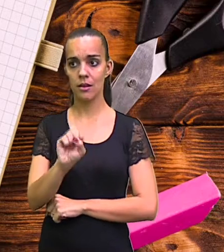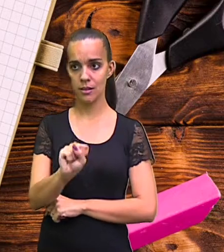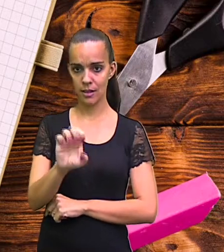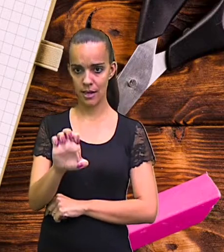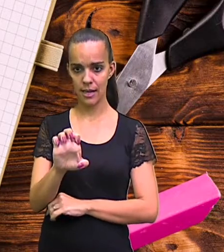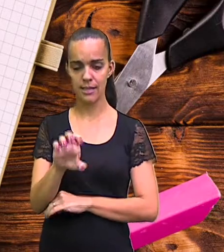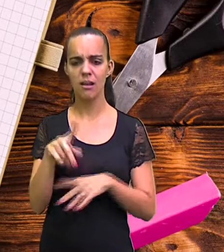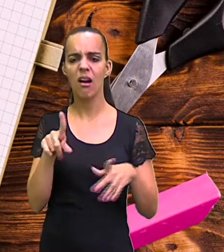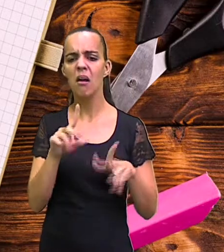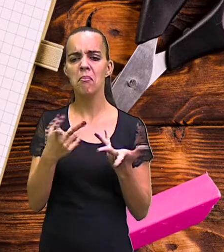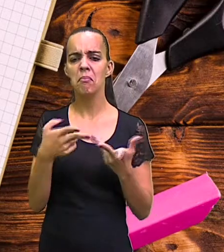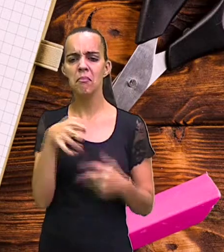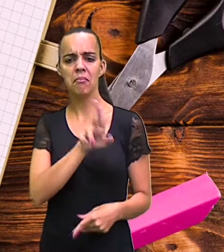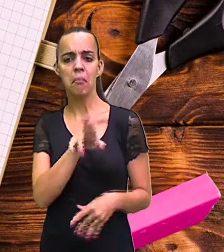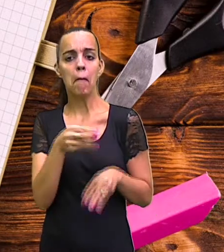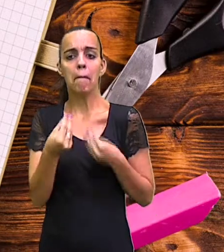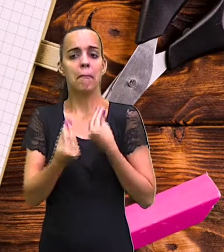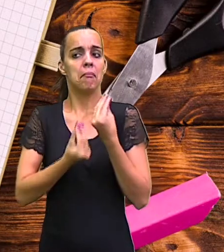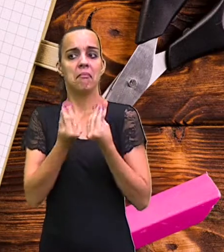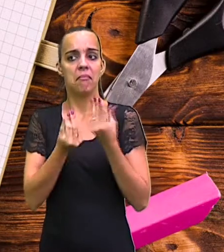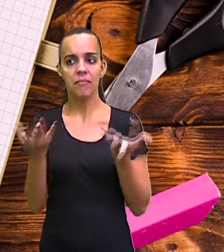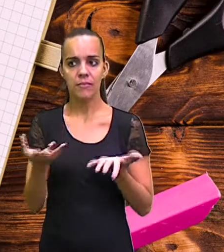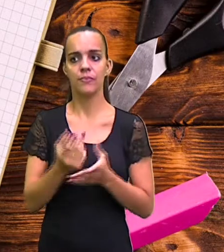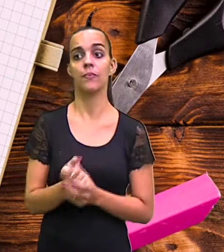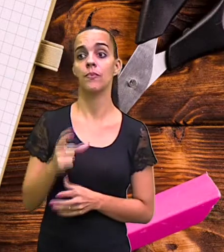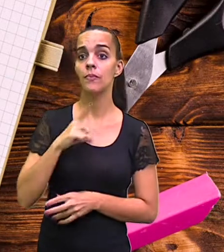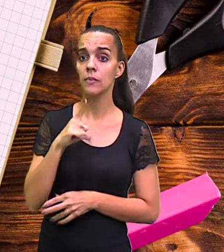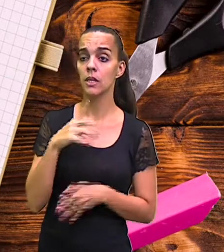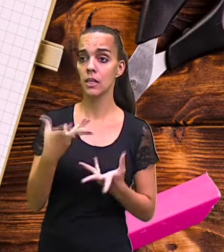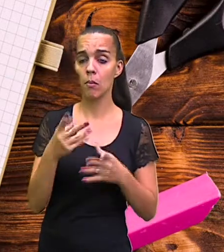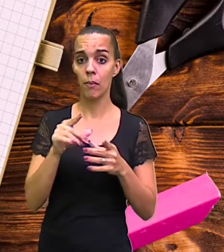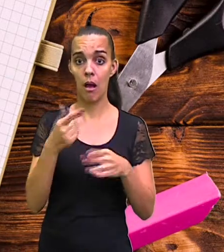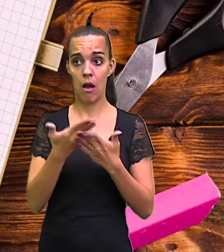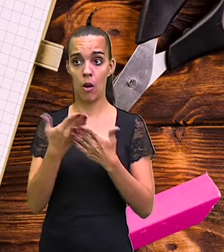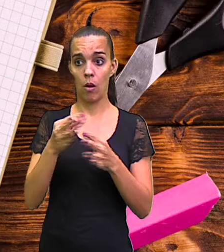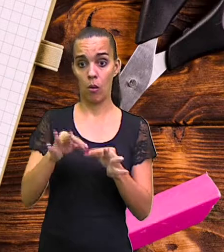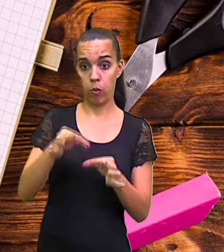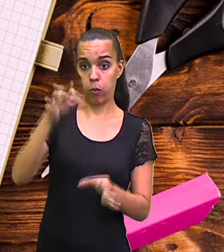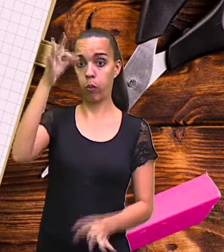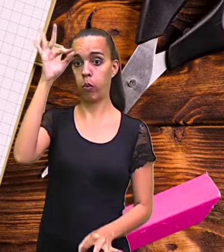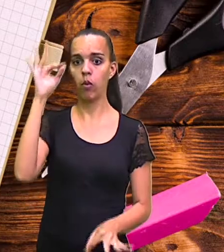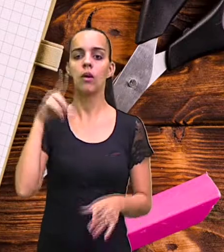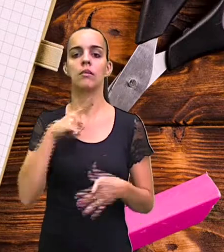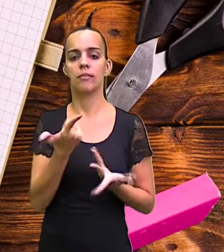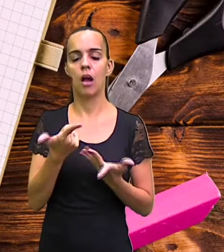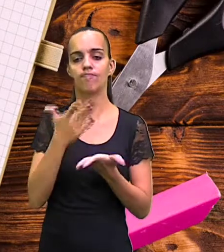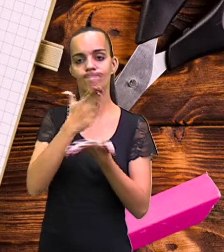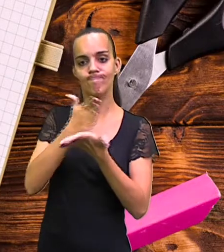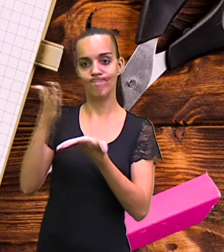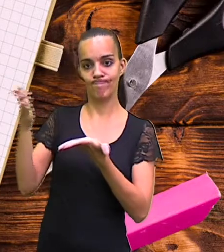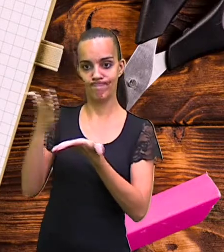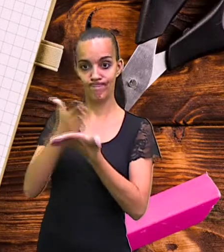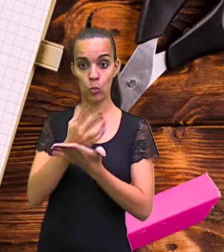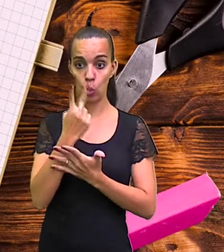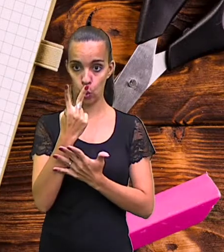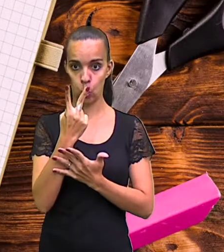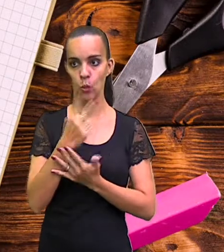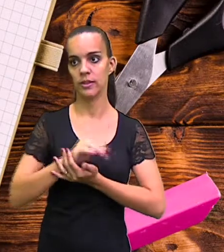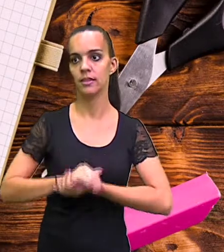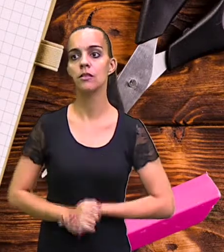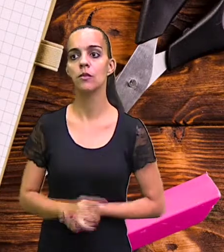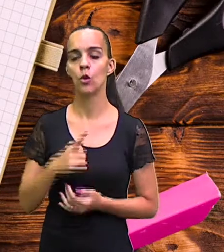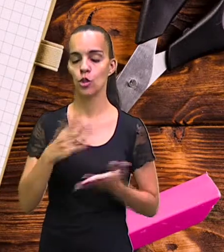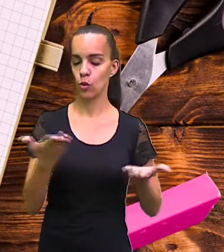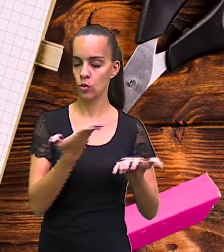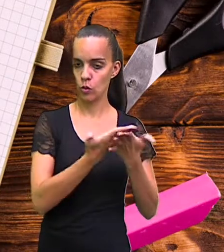serve. E para a aula de hoje não ficar muito longa, eu vou dividi-la em duas partes. Então, na